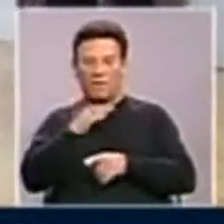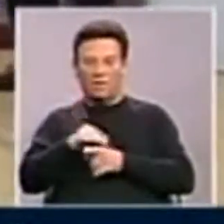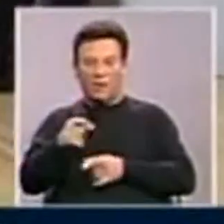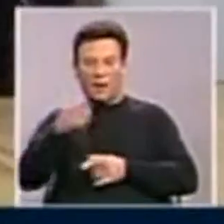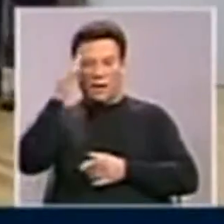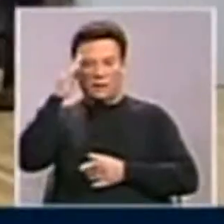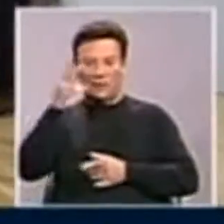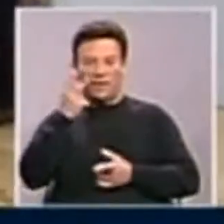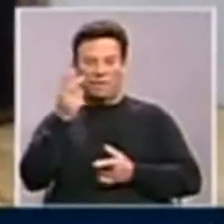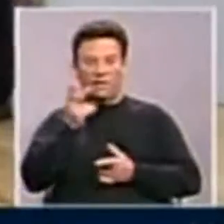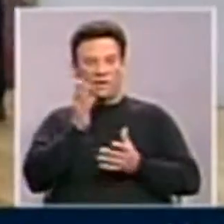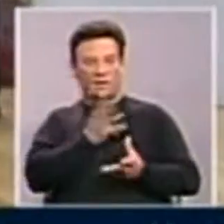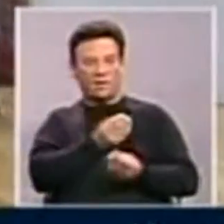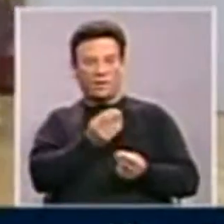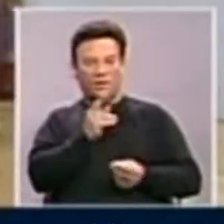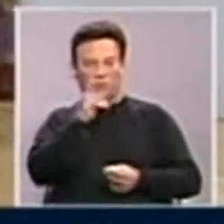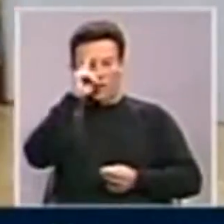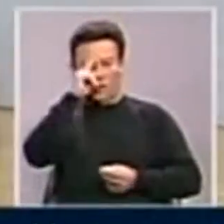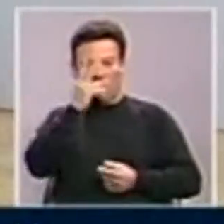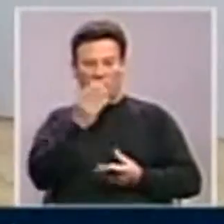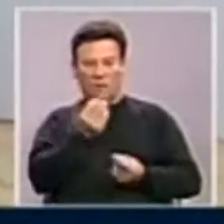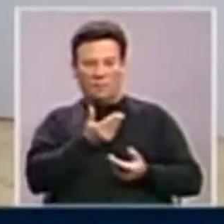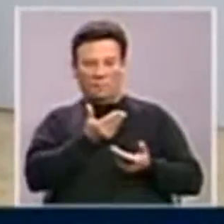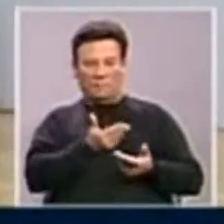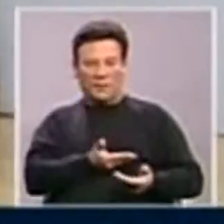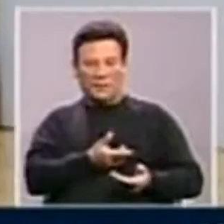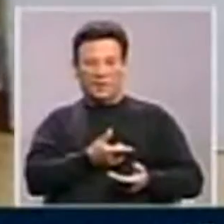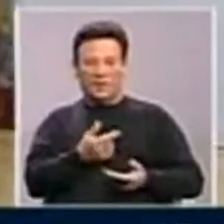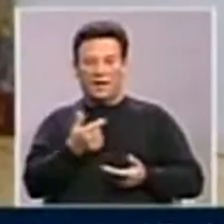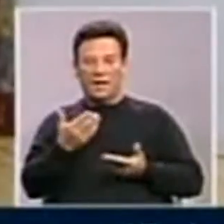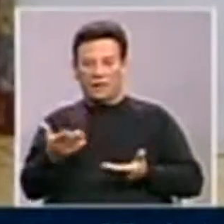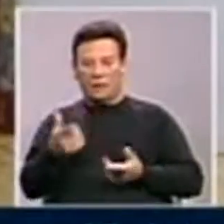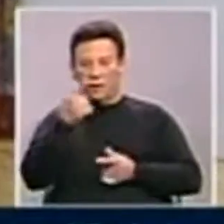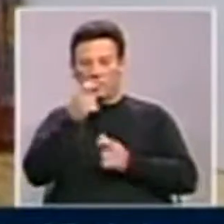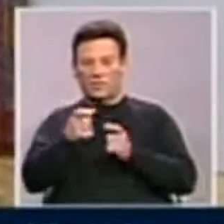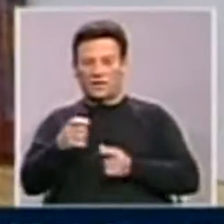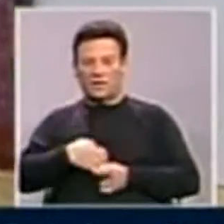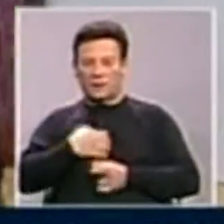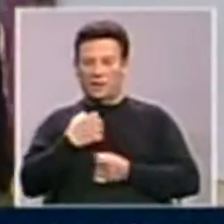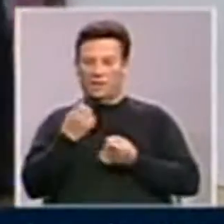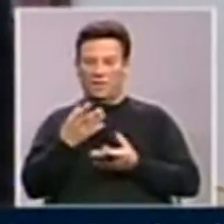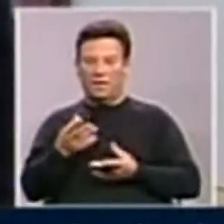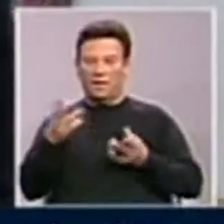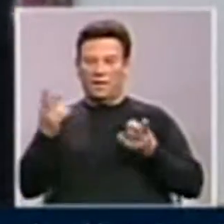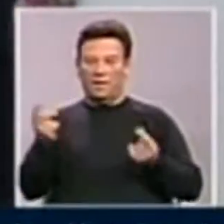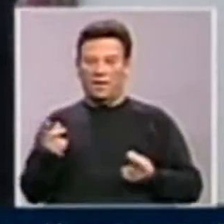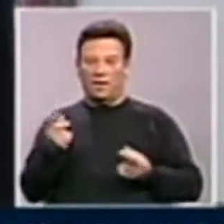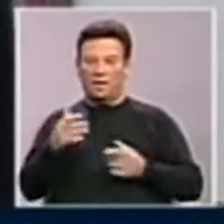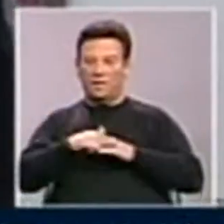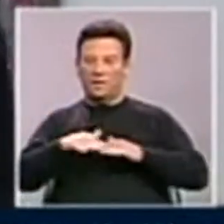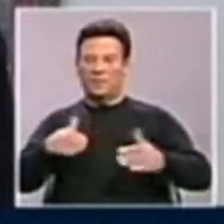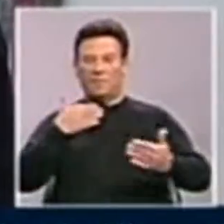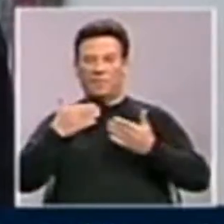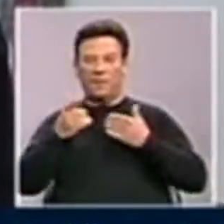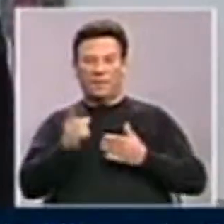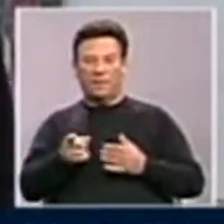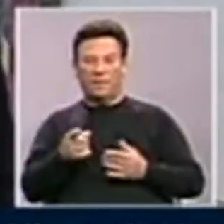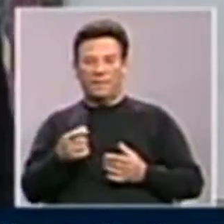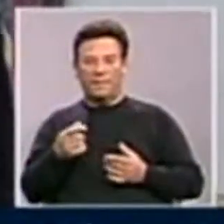porque acho que a vida já é tão dura, tão pesada, e então as pessoas sentem-se bem, brincam em cima do